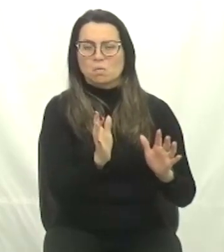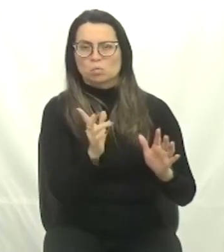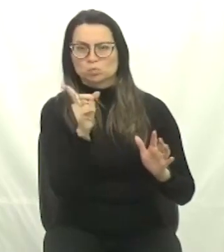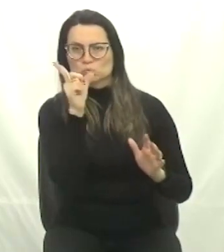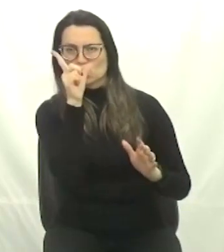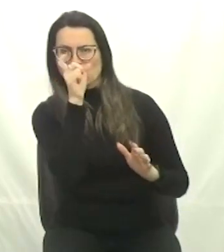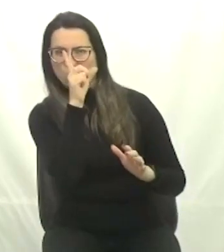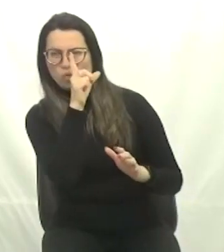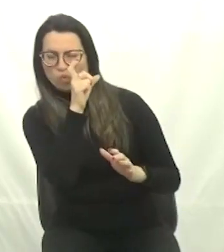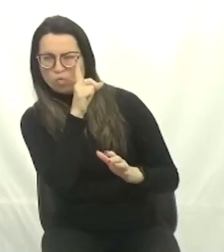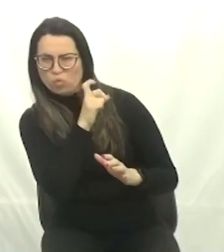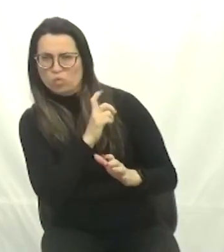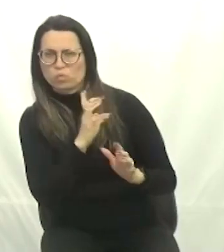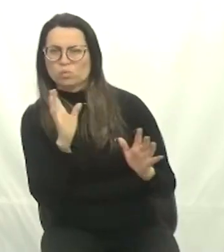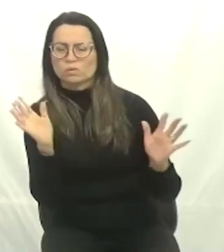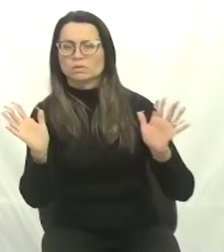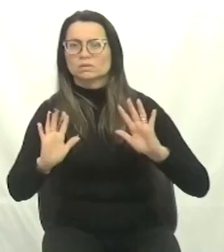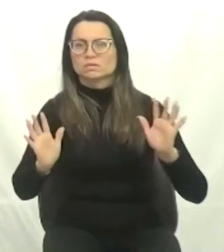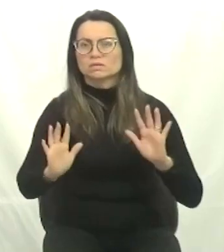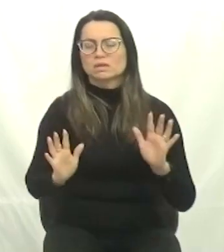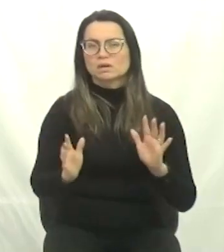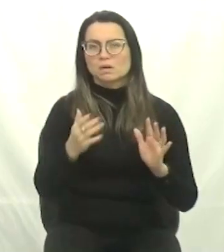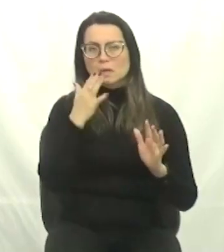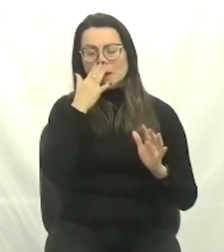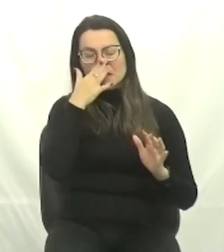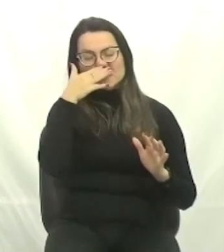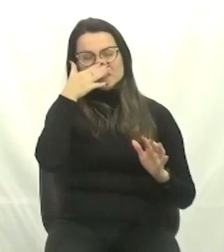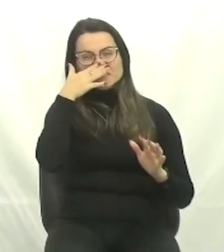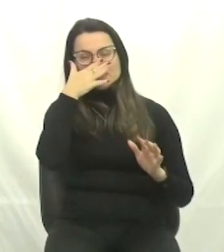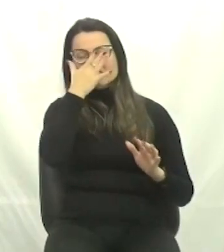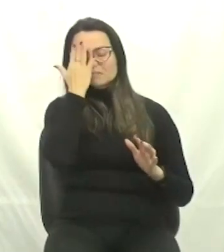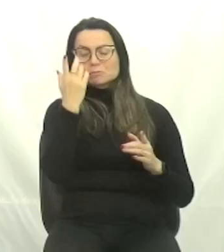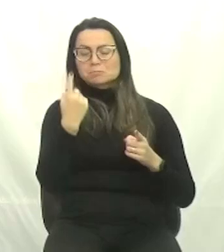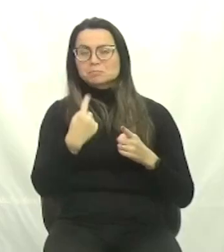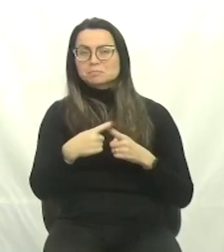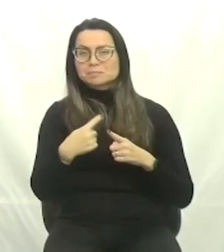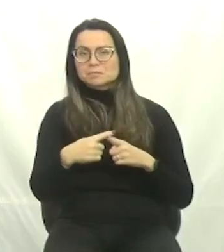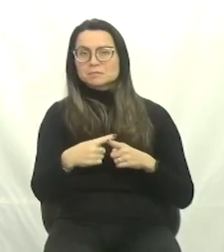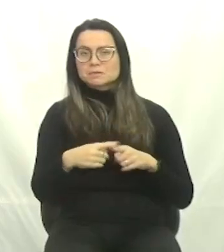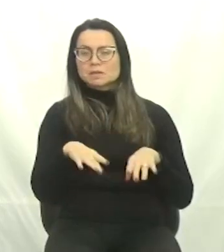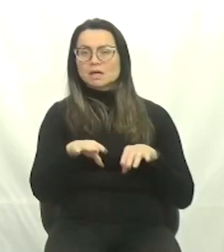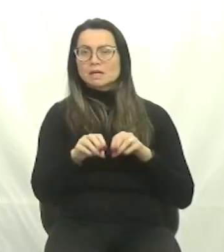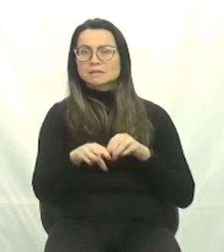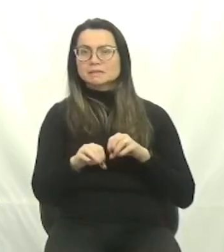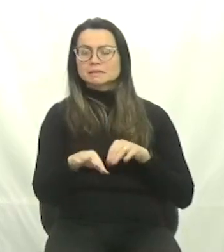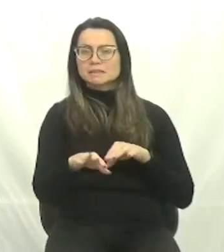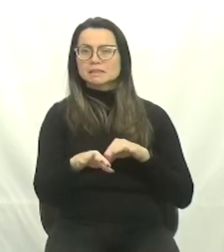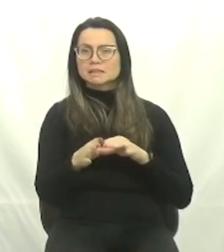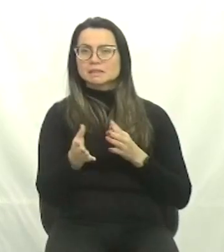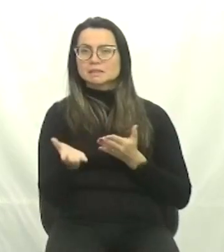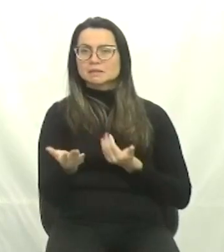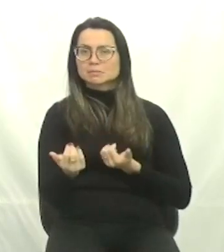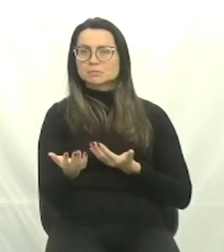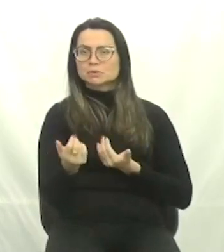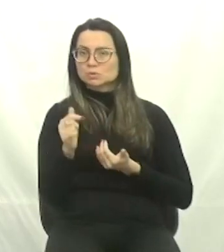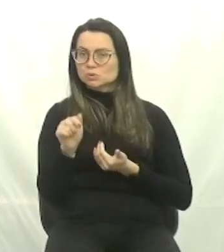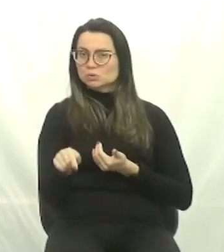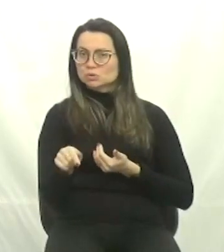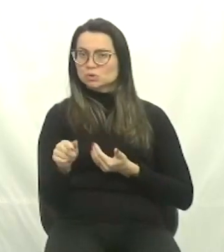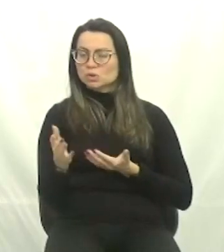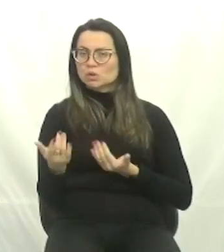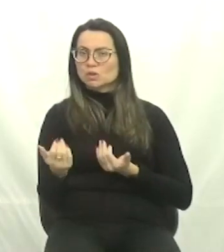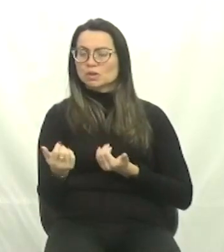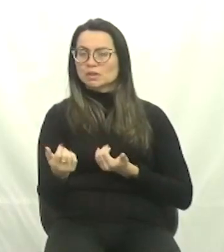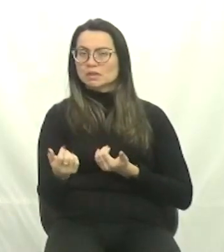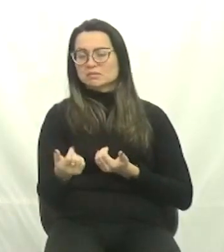complexo de tirar, né, de fazer uma construção, até porque é basicamente ensinar para aquele jovem vereador que vai ser